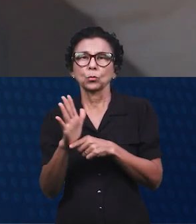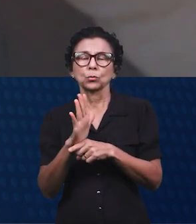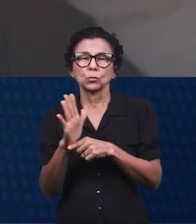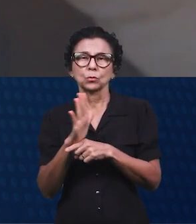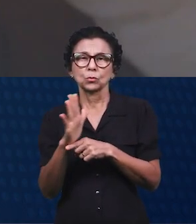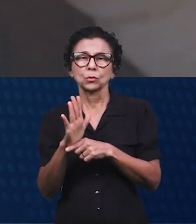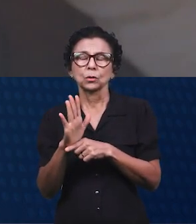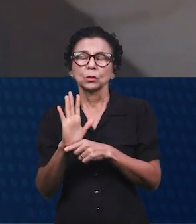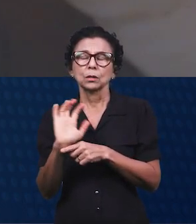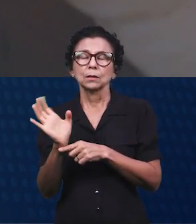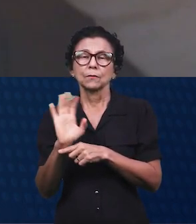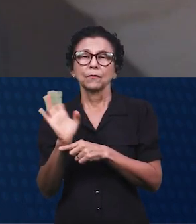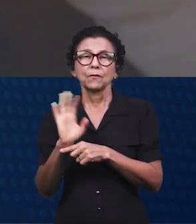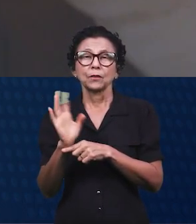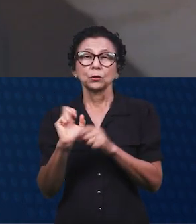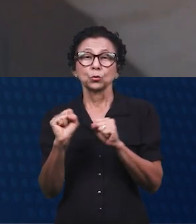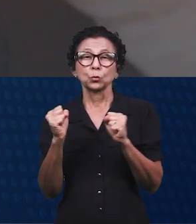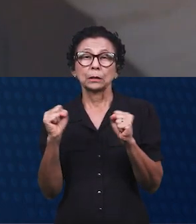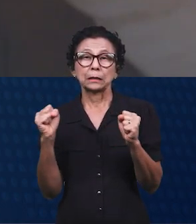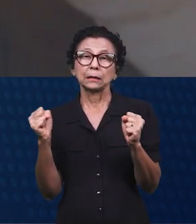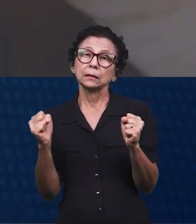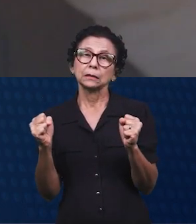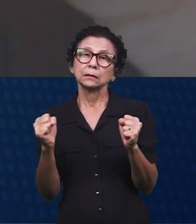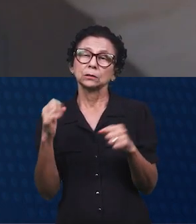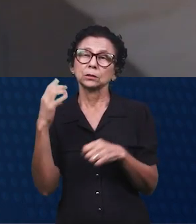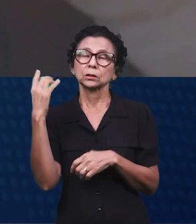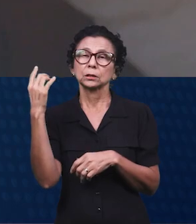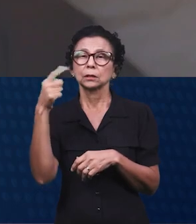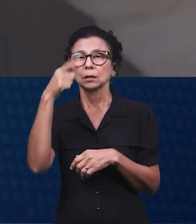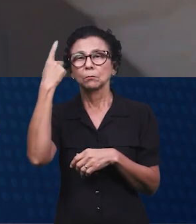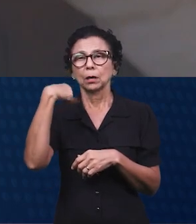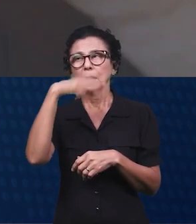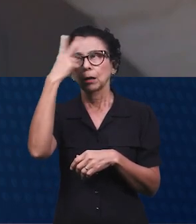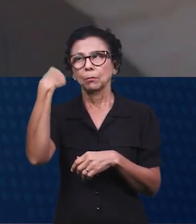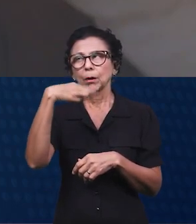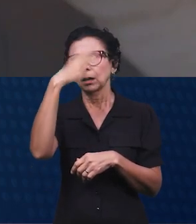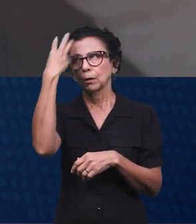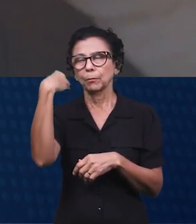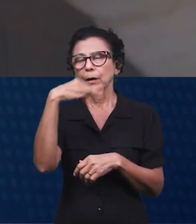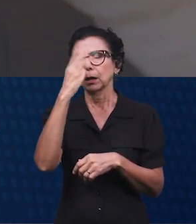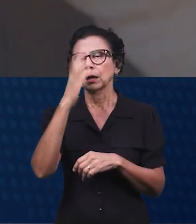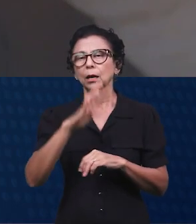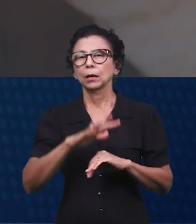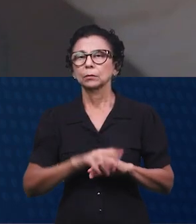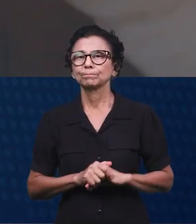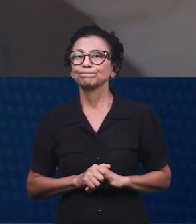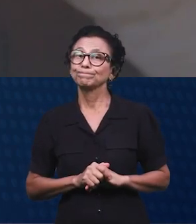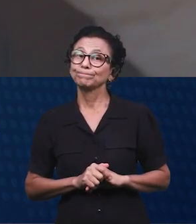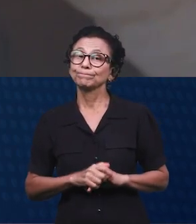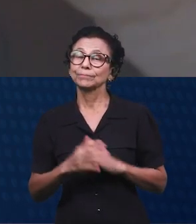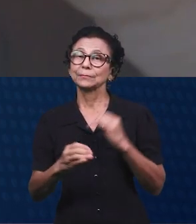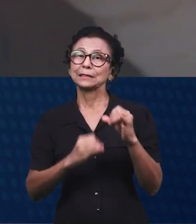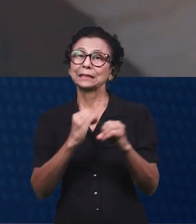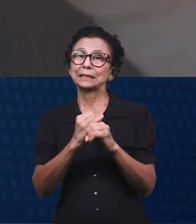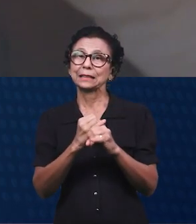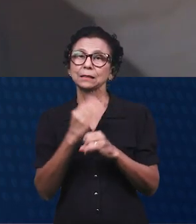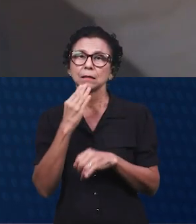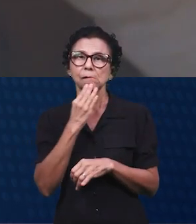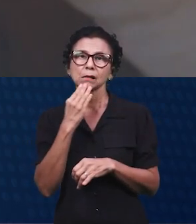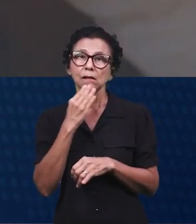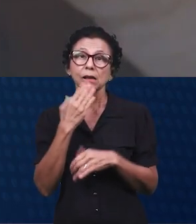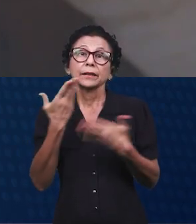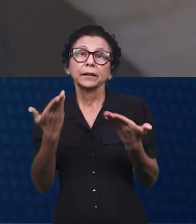às vezes, falta de internet, falta de acesso à internet, pode sim limitar o seu estudo, tá